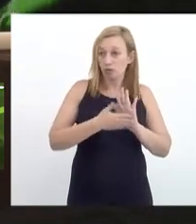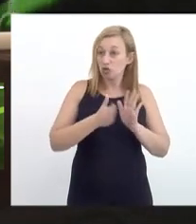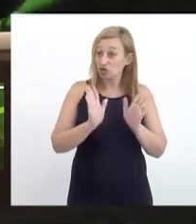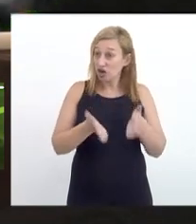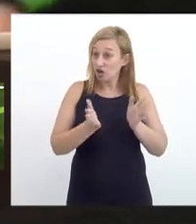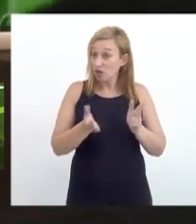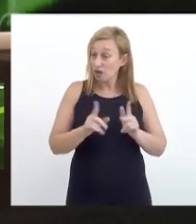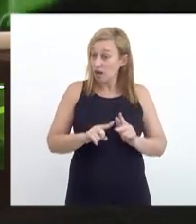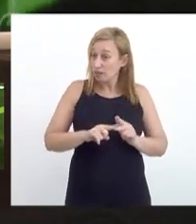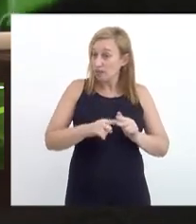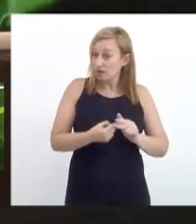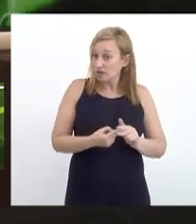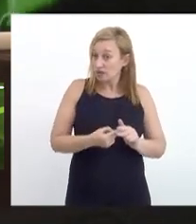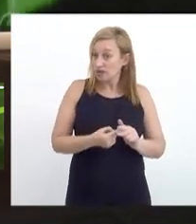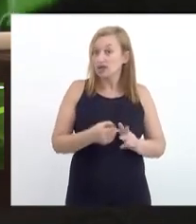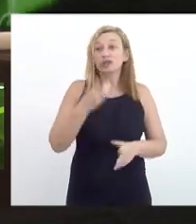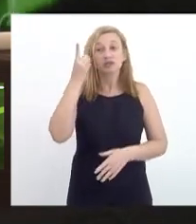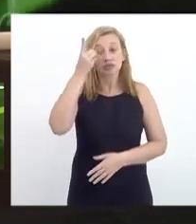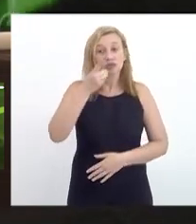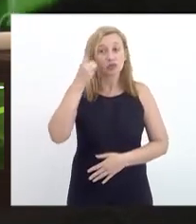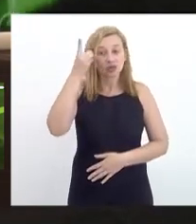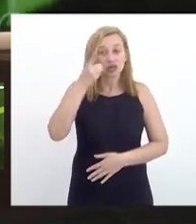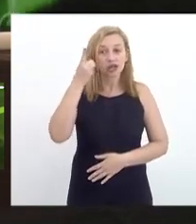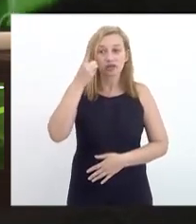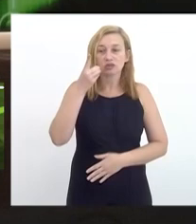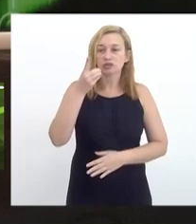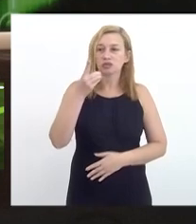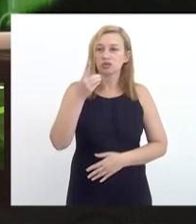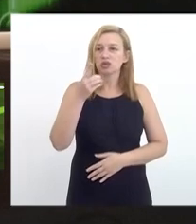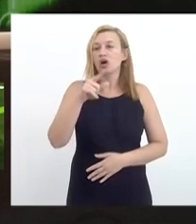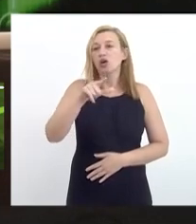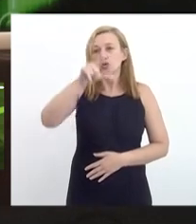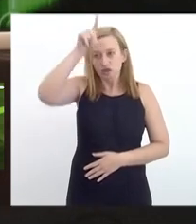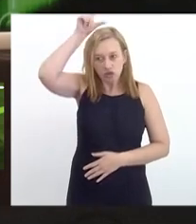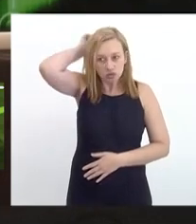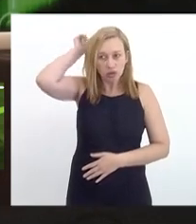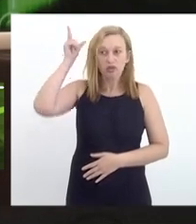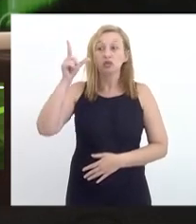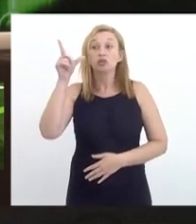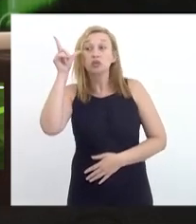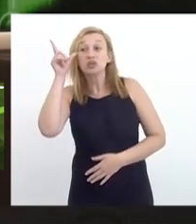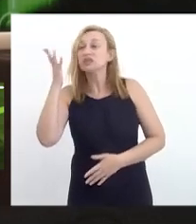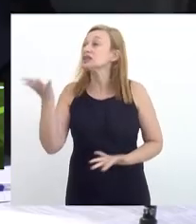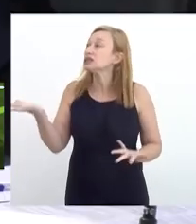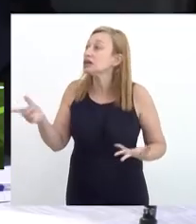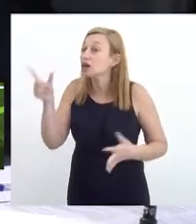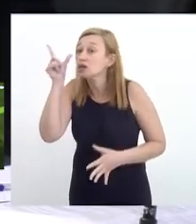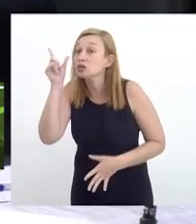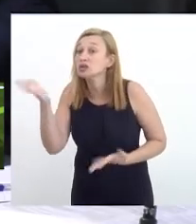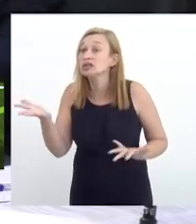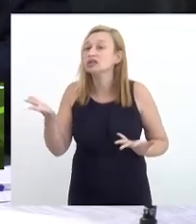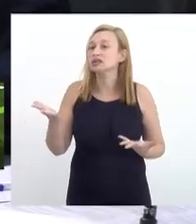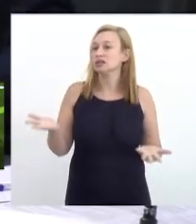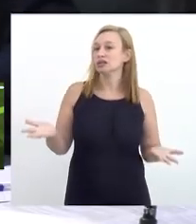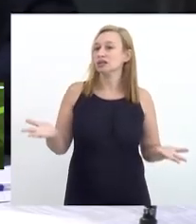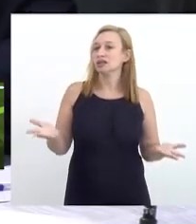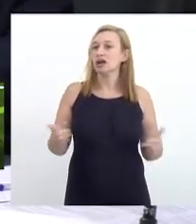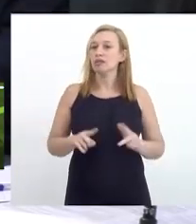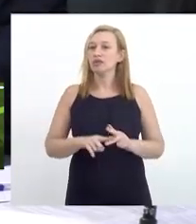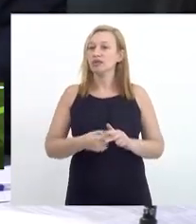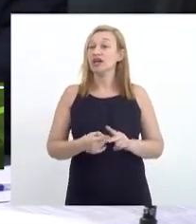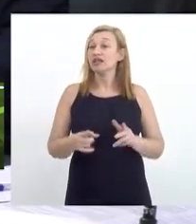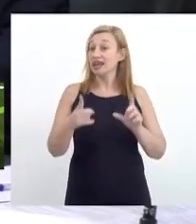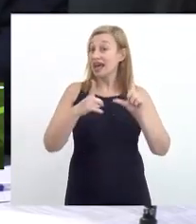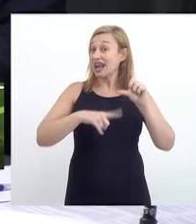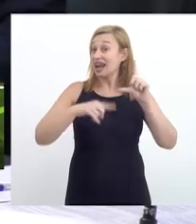aperfeiçoada Pelo deputado Luiz Paulo Ô Lucinha Agora sim Agora está certo Tem a letra